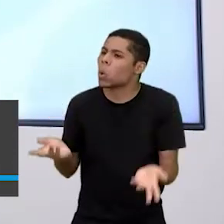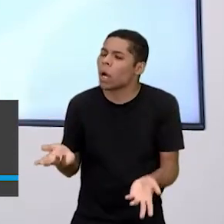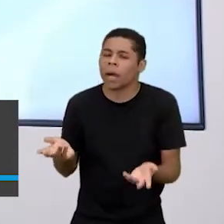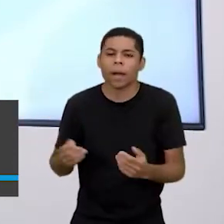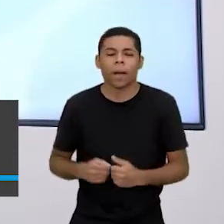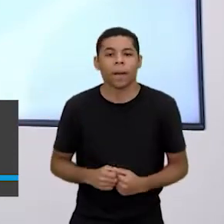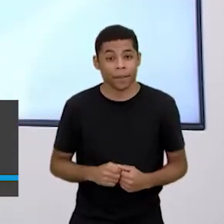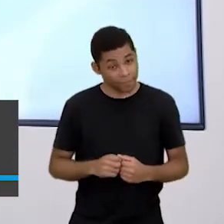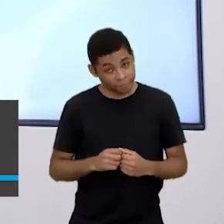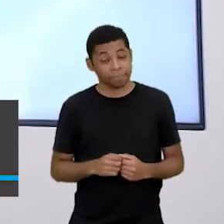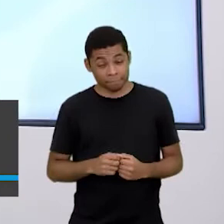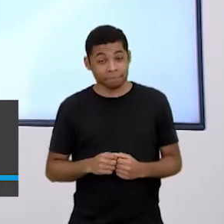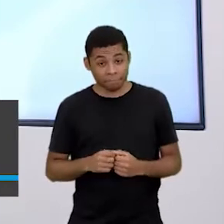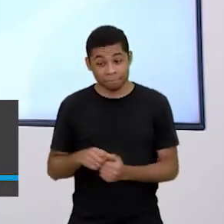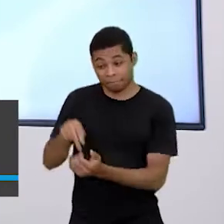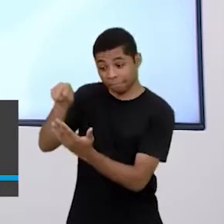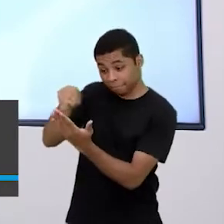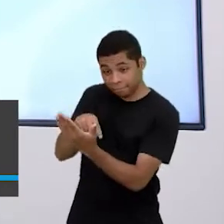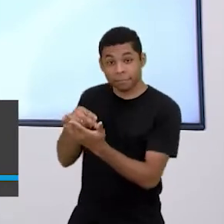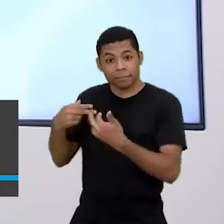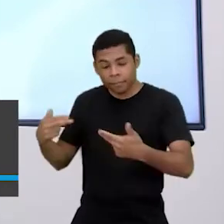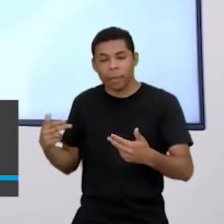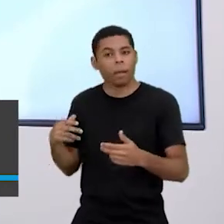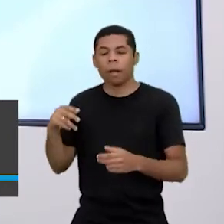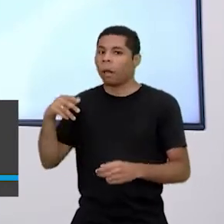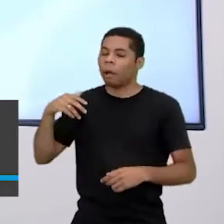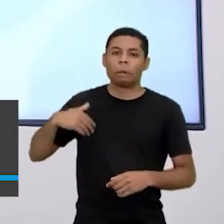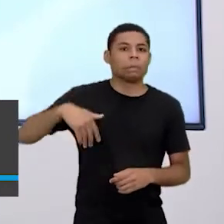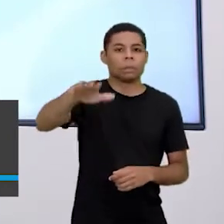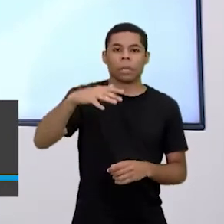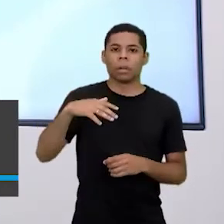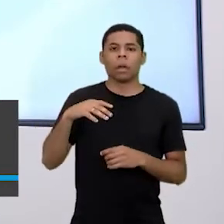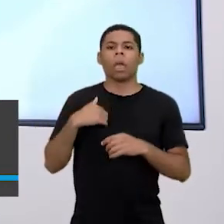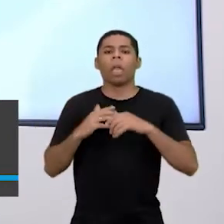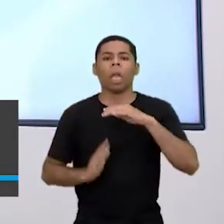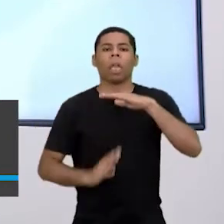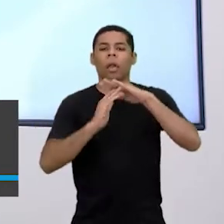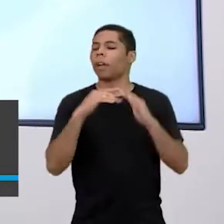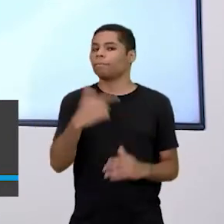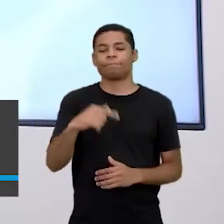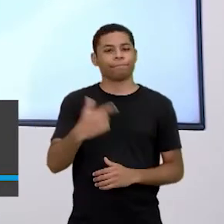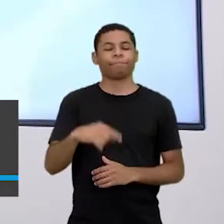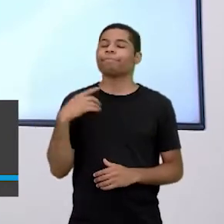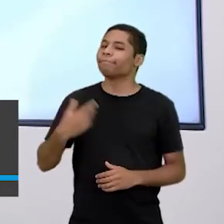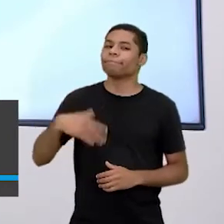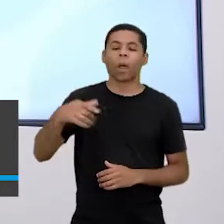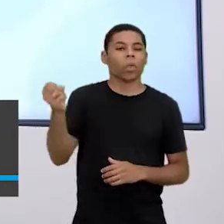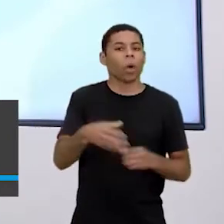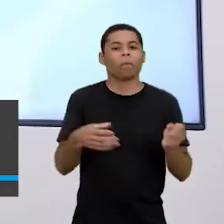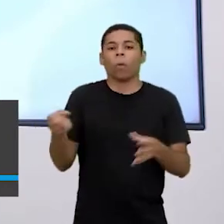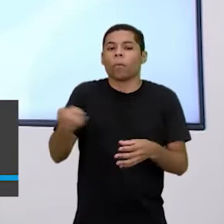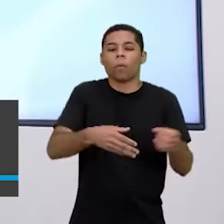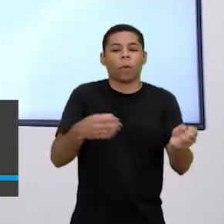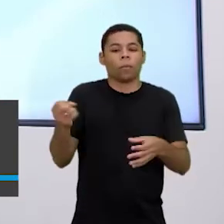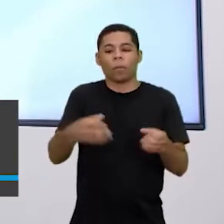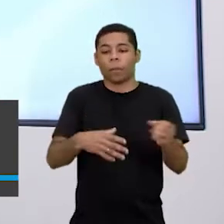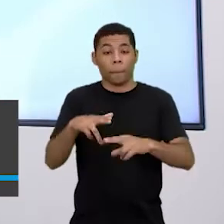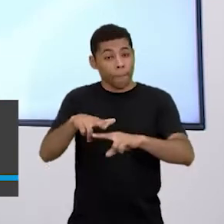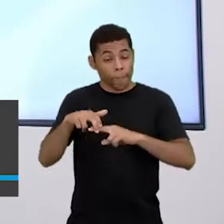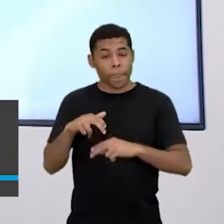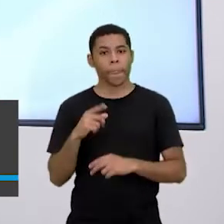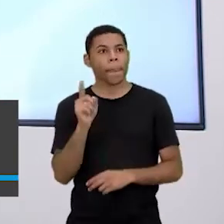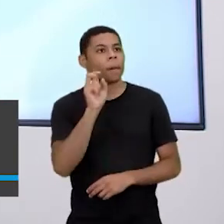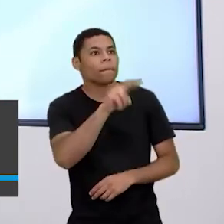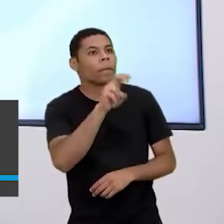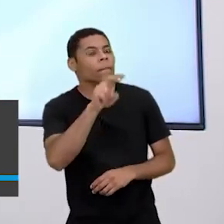ela vai além, né? Ela não tem limites para você criar, né? Então, e às vezes a gente tem essas grandes obras, por